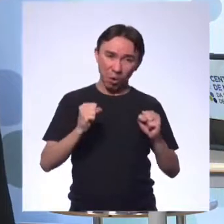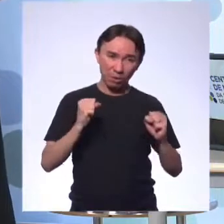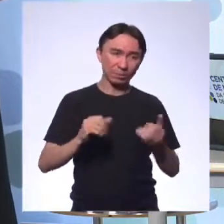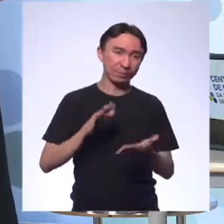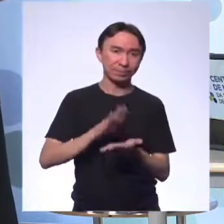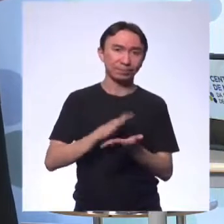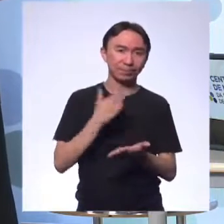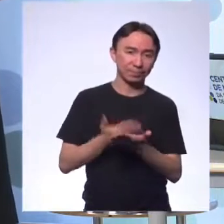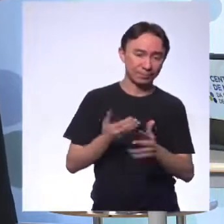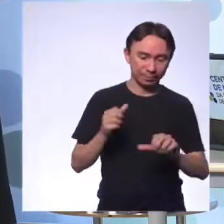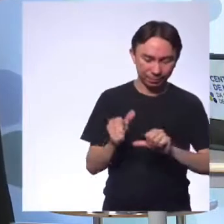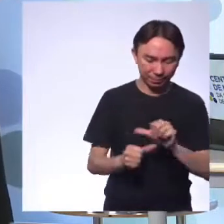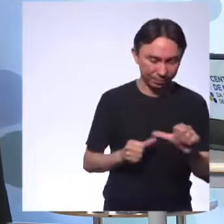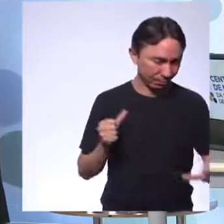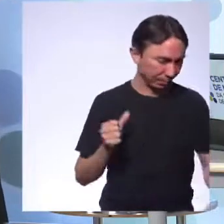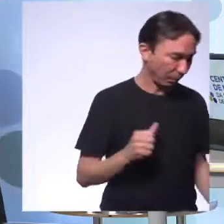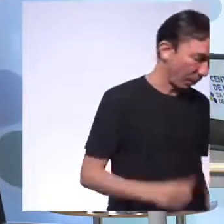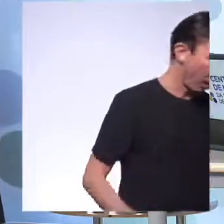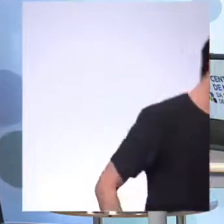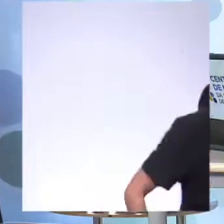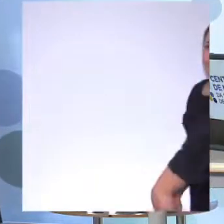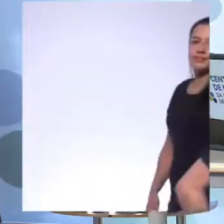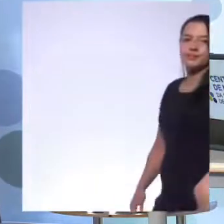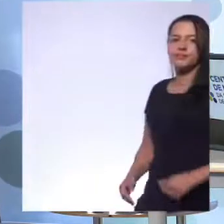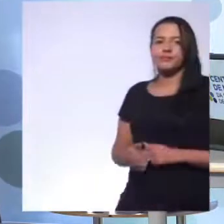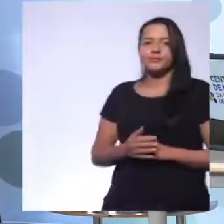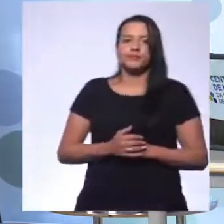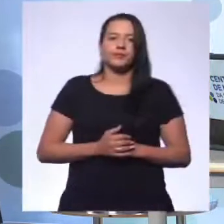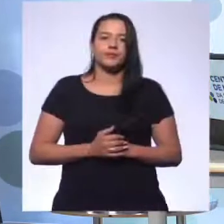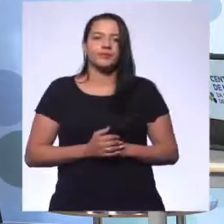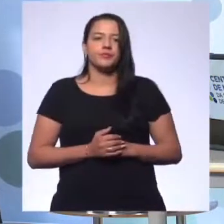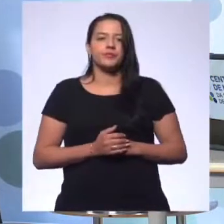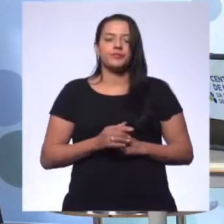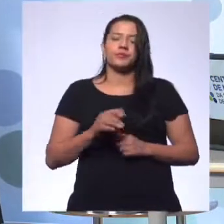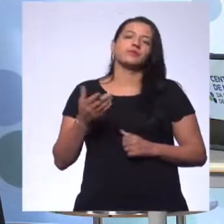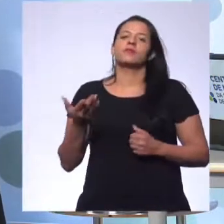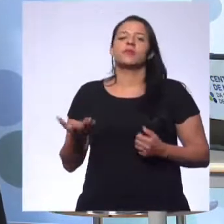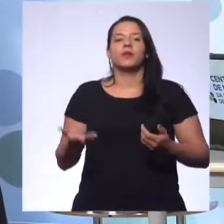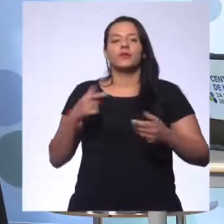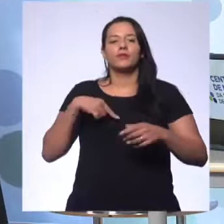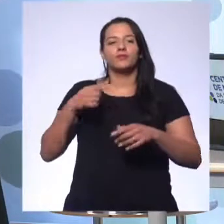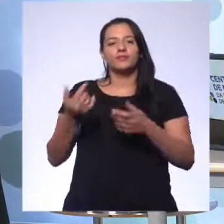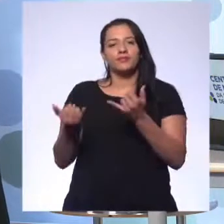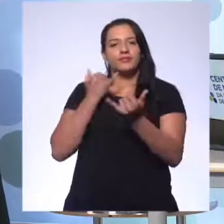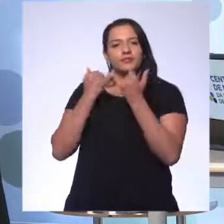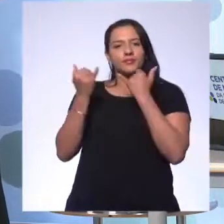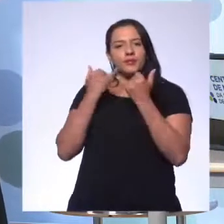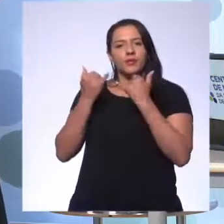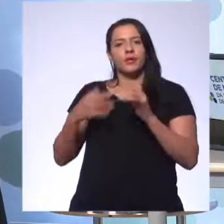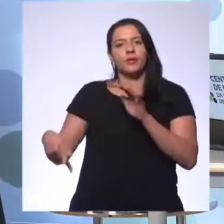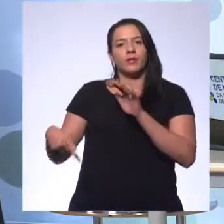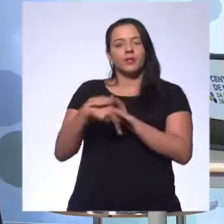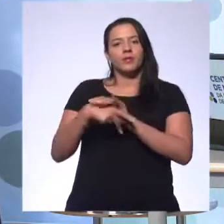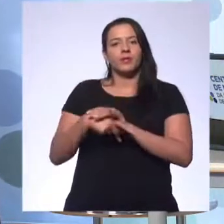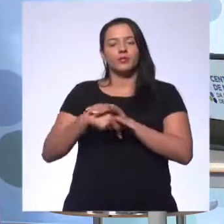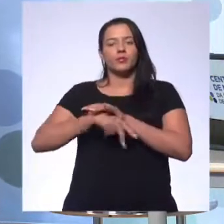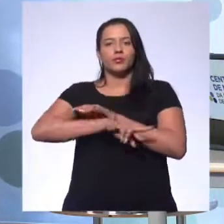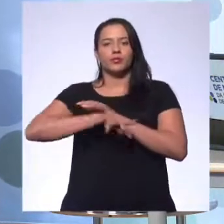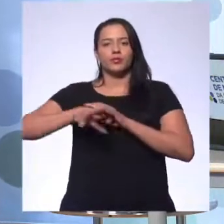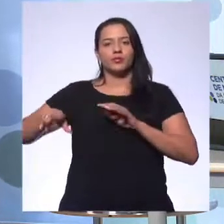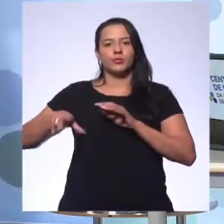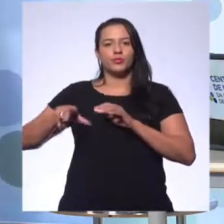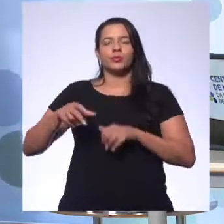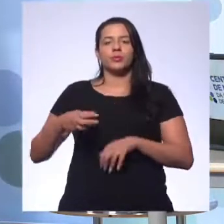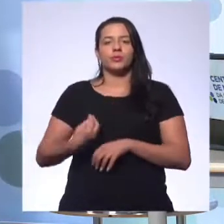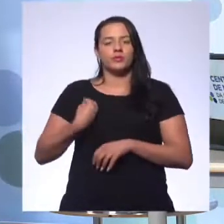diferentes de espécies. Então, esses caracteres, né, essas informações aí referentes aos seres vivos, vai possibilitando